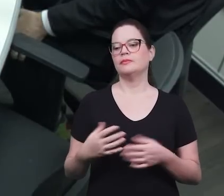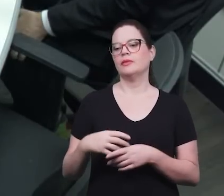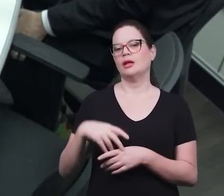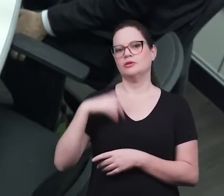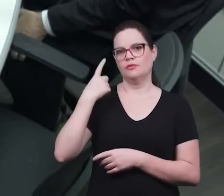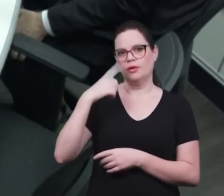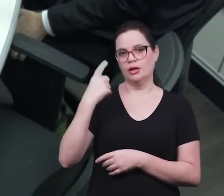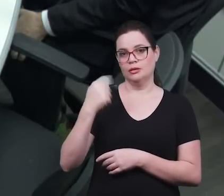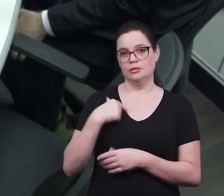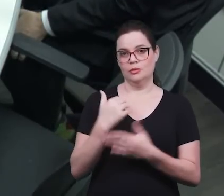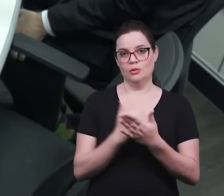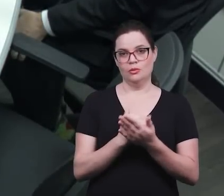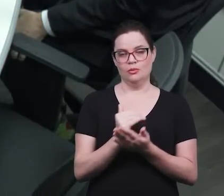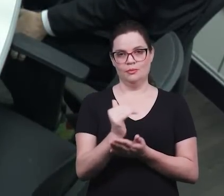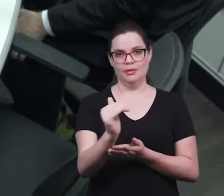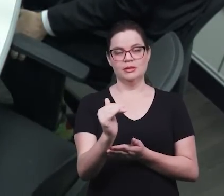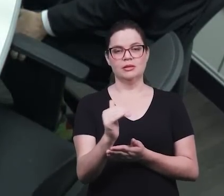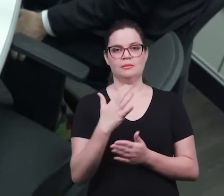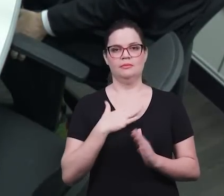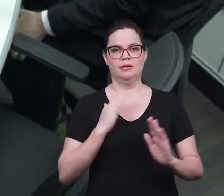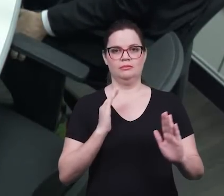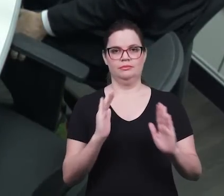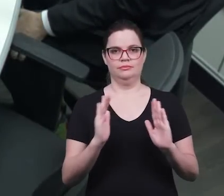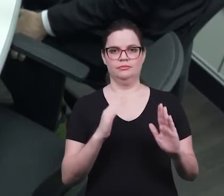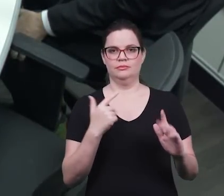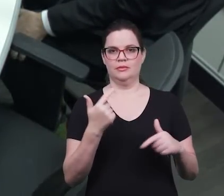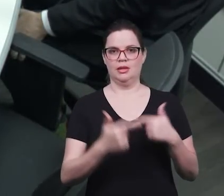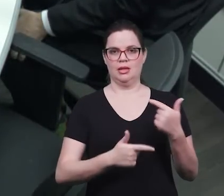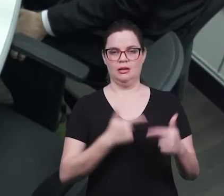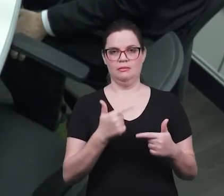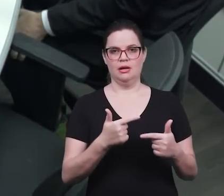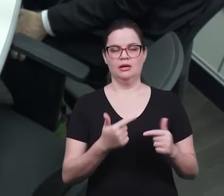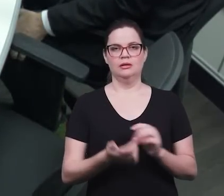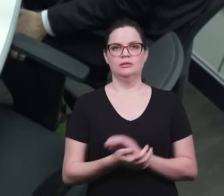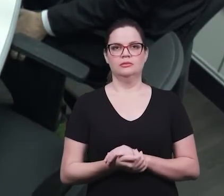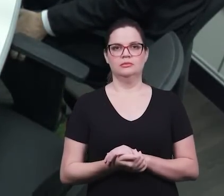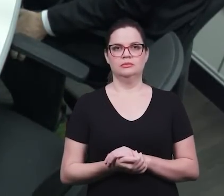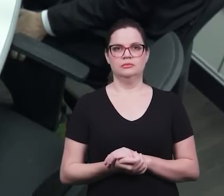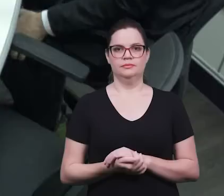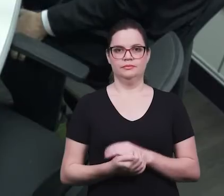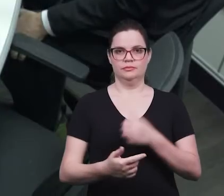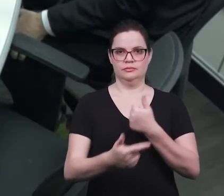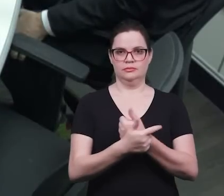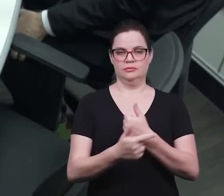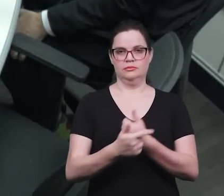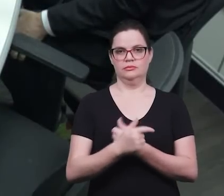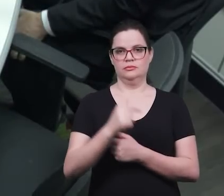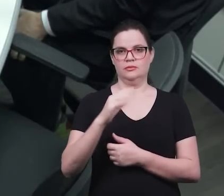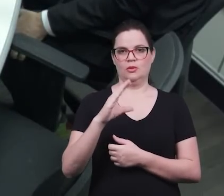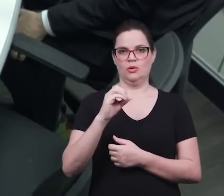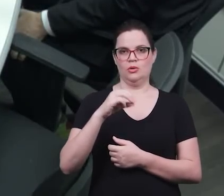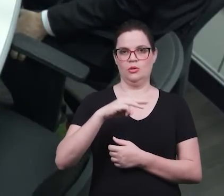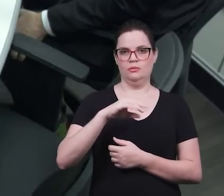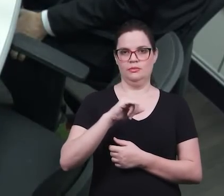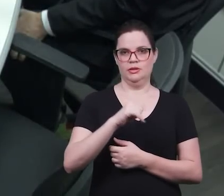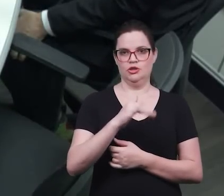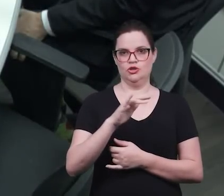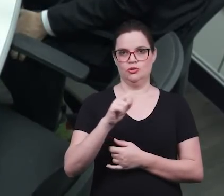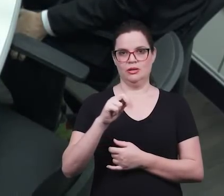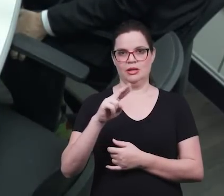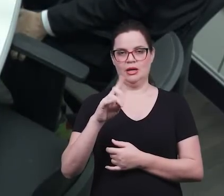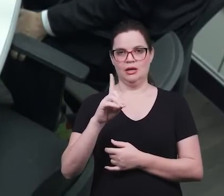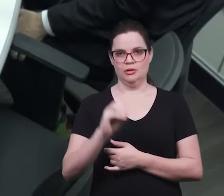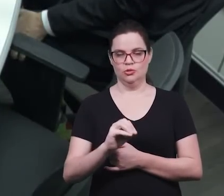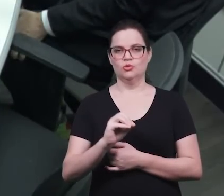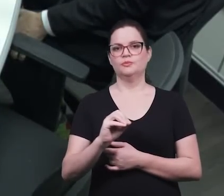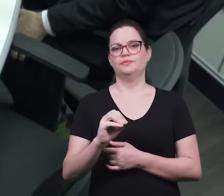Paula, iniciei o meu período de trabalho laboral num cargo comissionado na Secretaria do Estado de Saúde